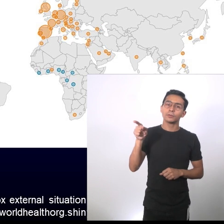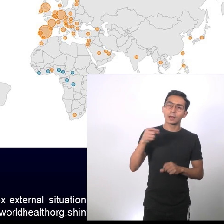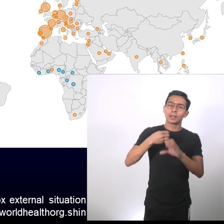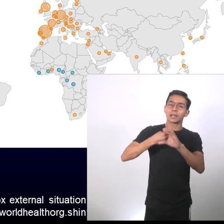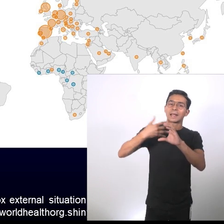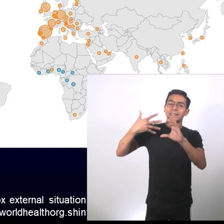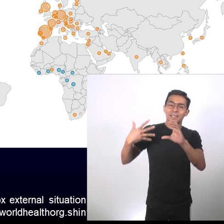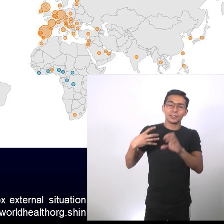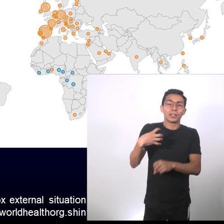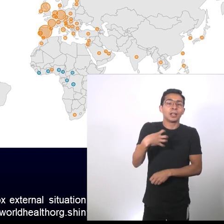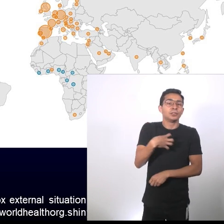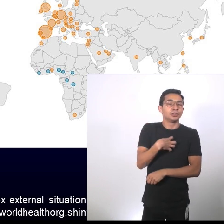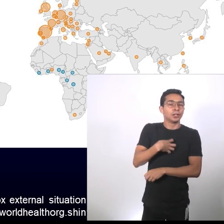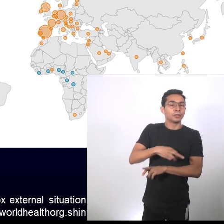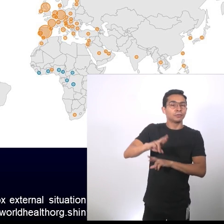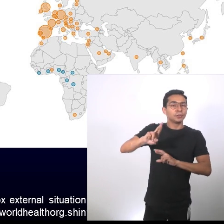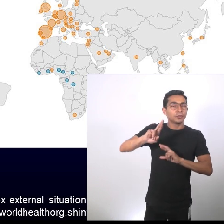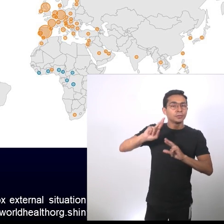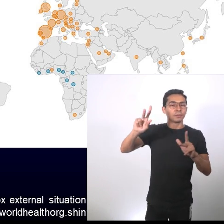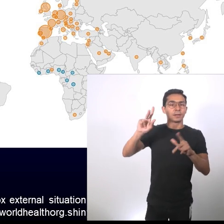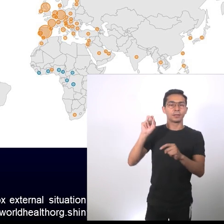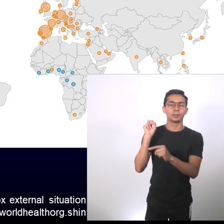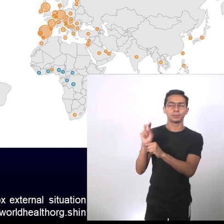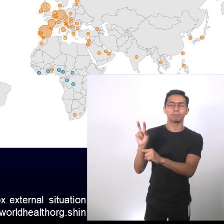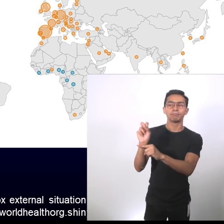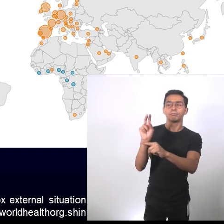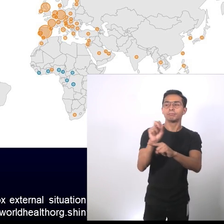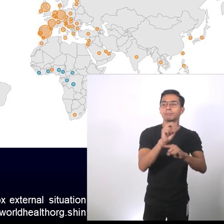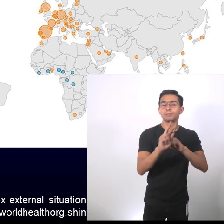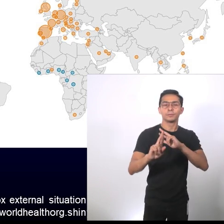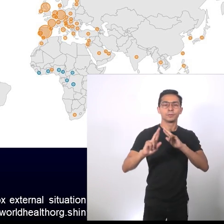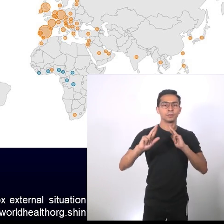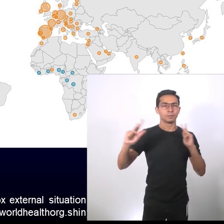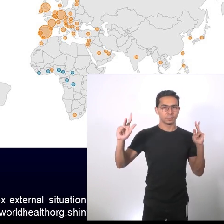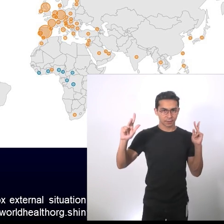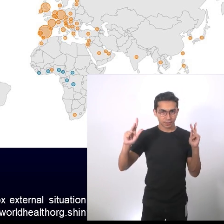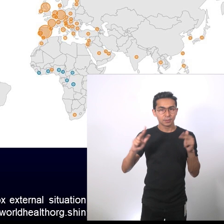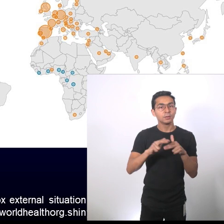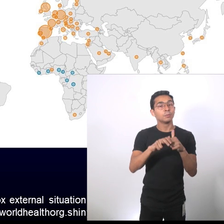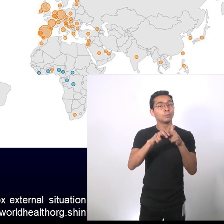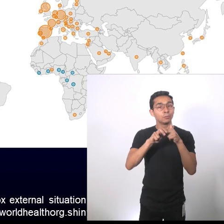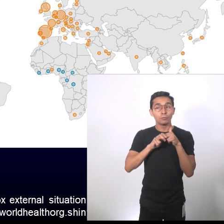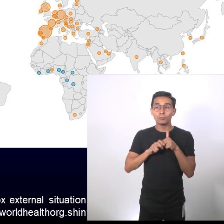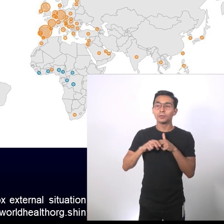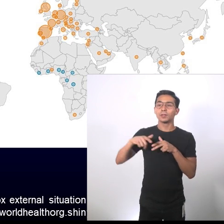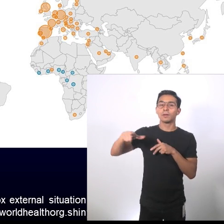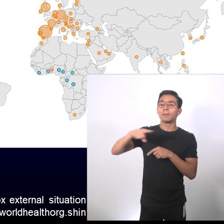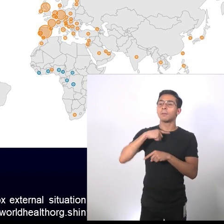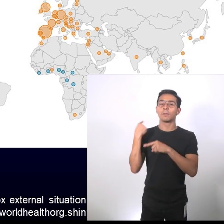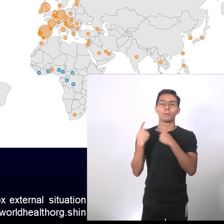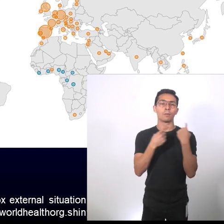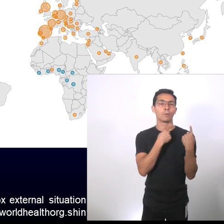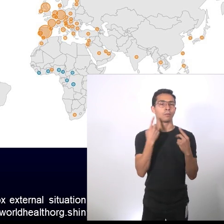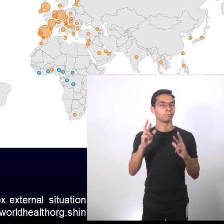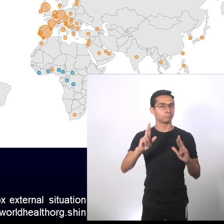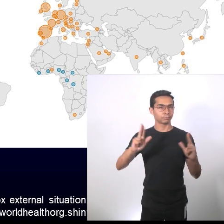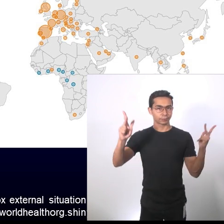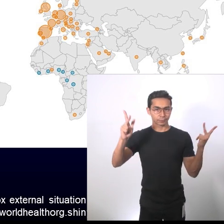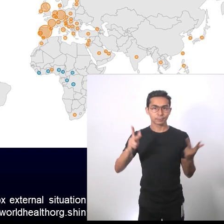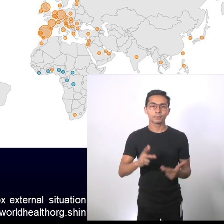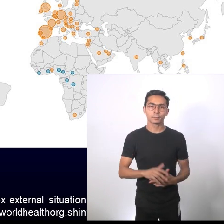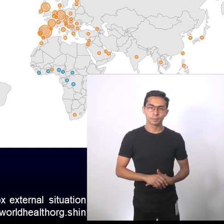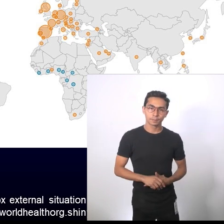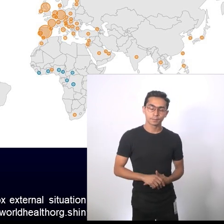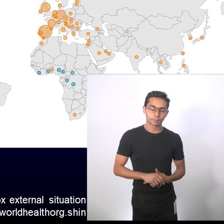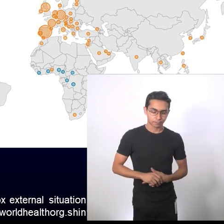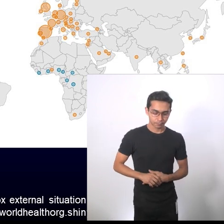essas linhagens que estão circulando, que talvez expliquem, né, o comportamento desse vírus. Dito isso, todas as informações